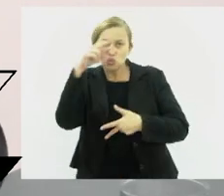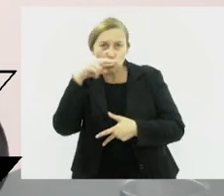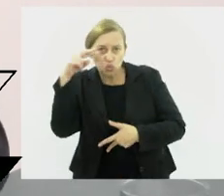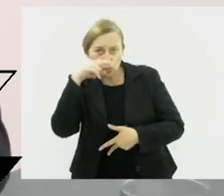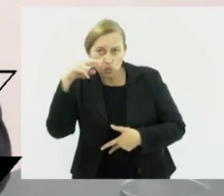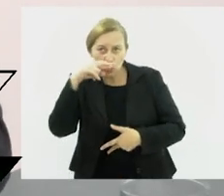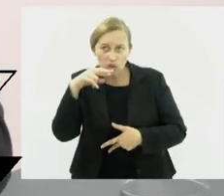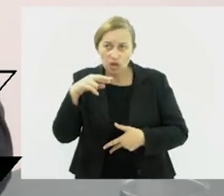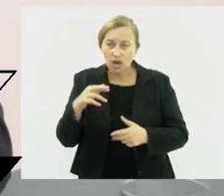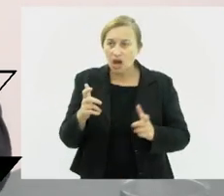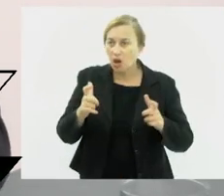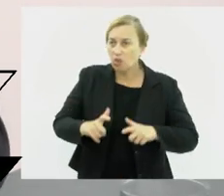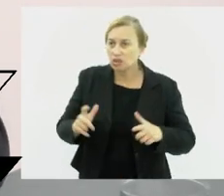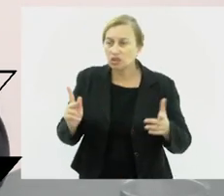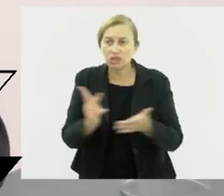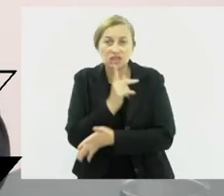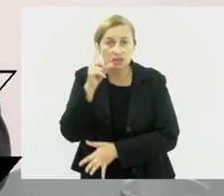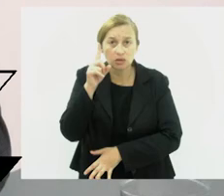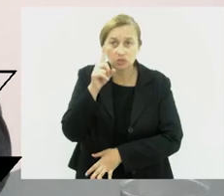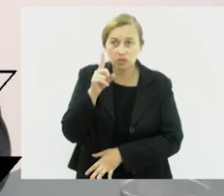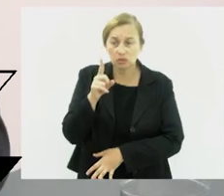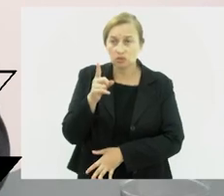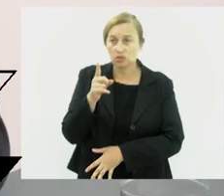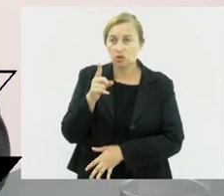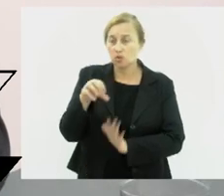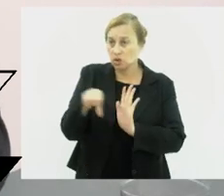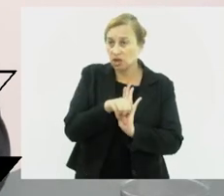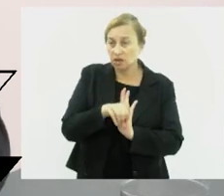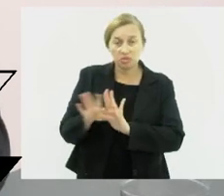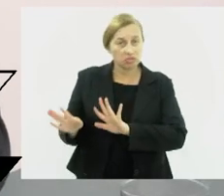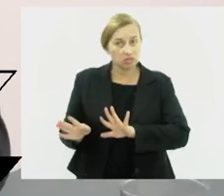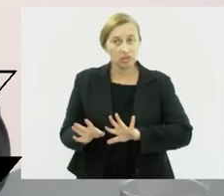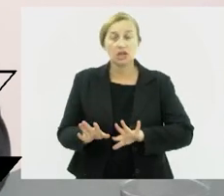si. Em relação a